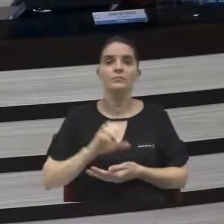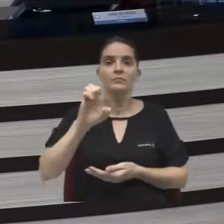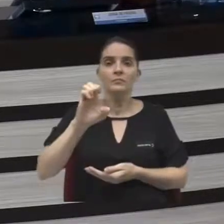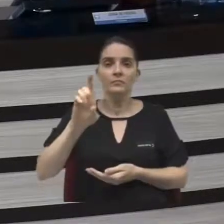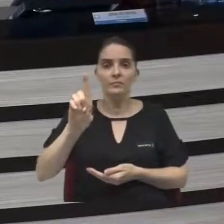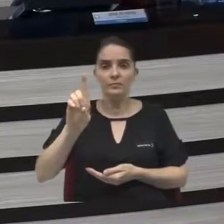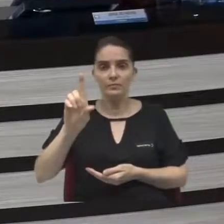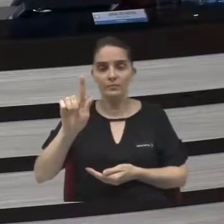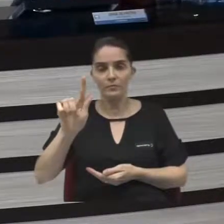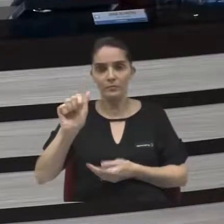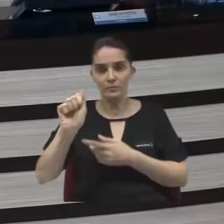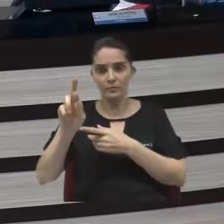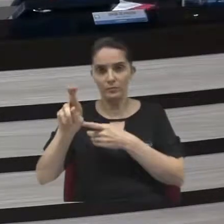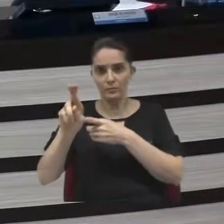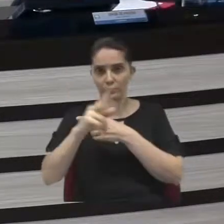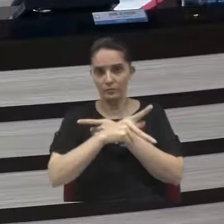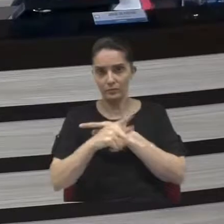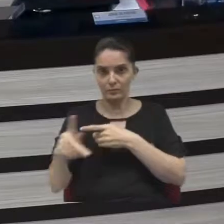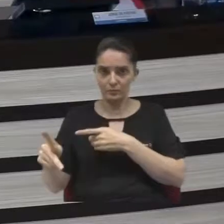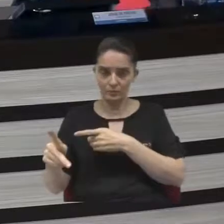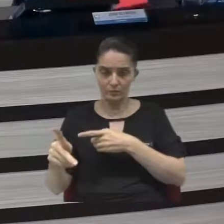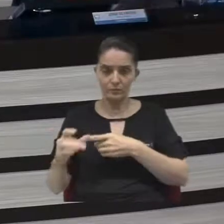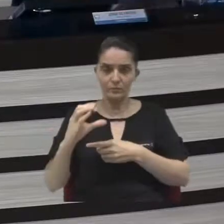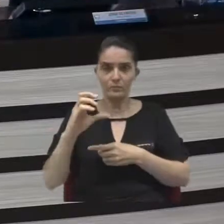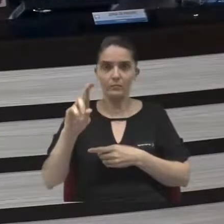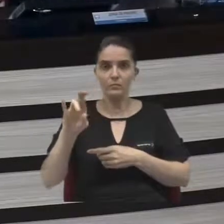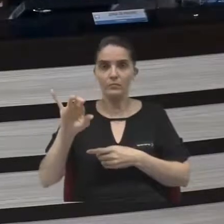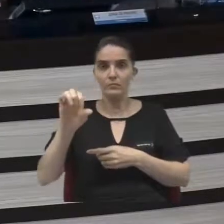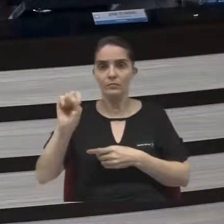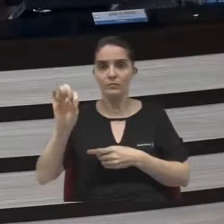de Castro Moraes, relatora.